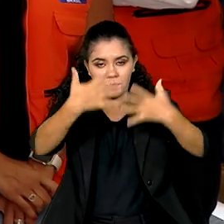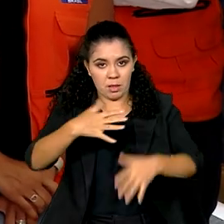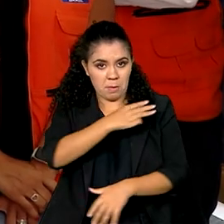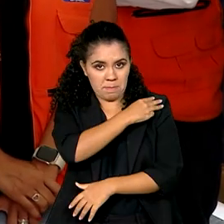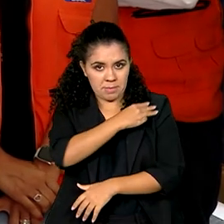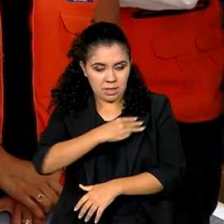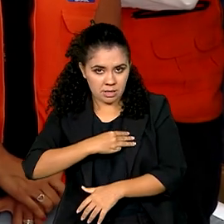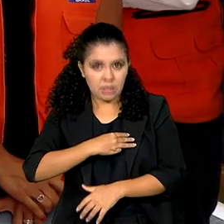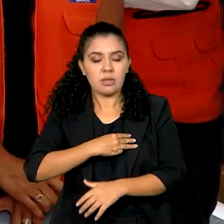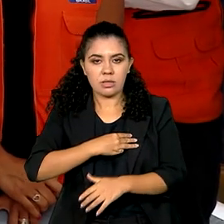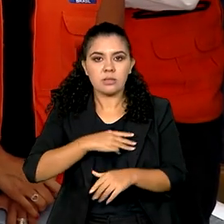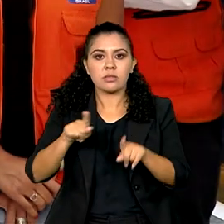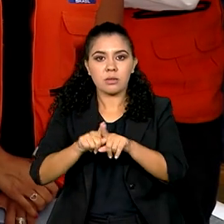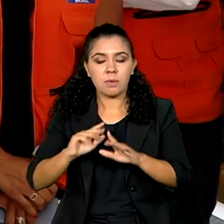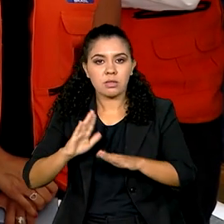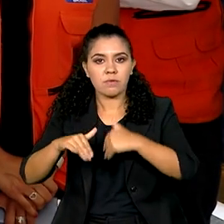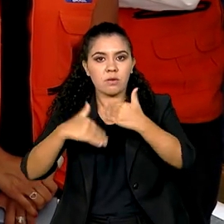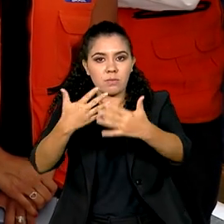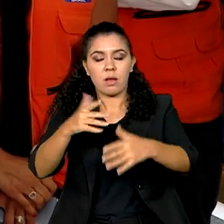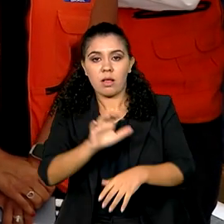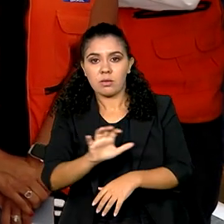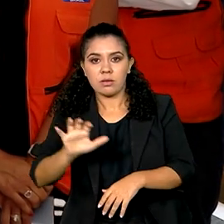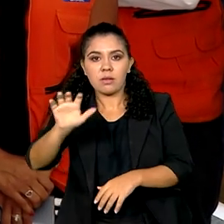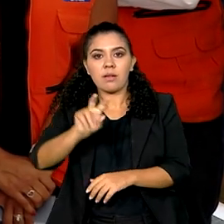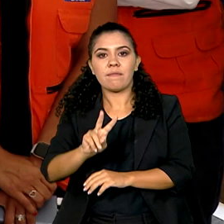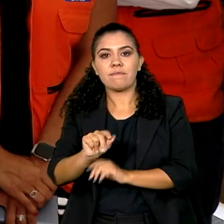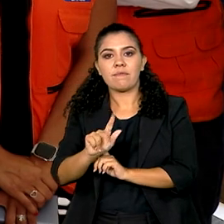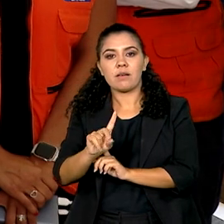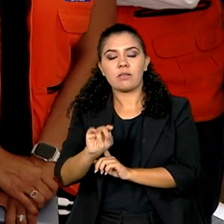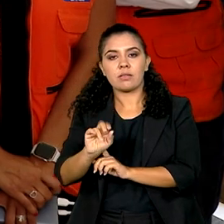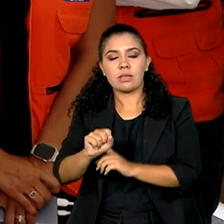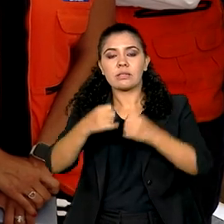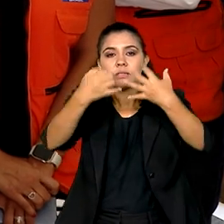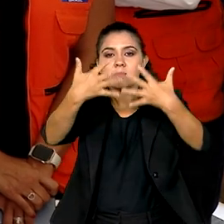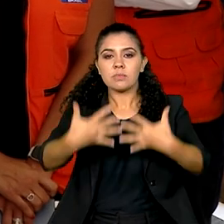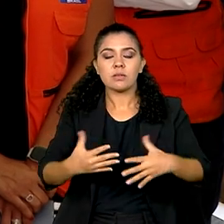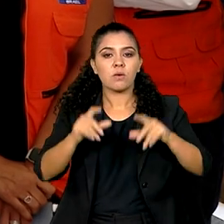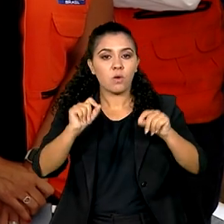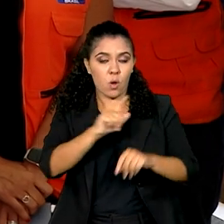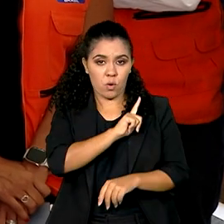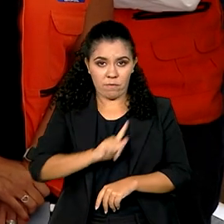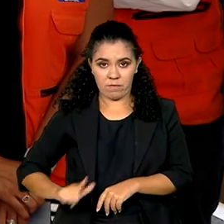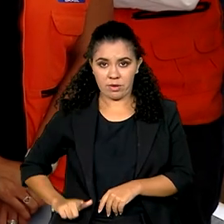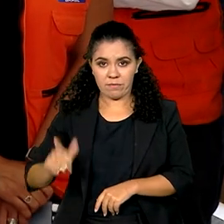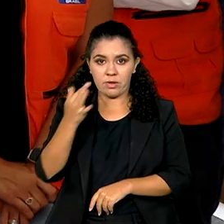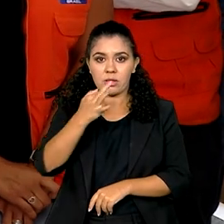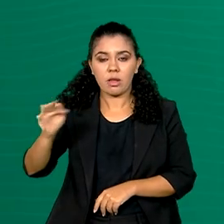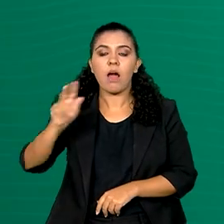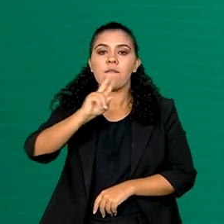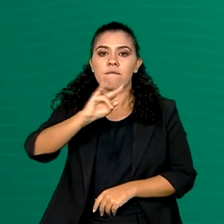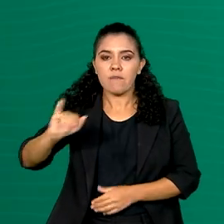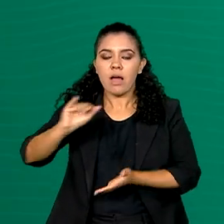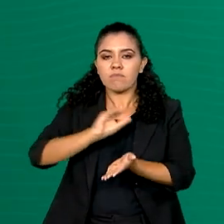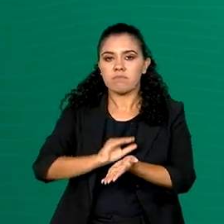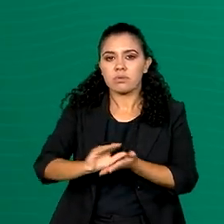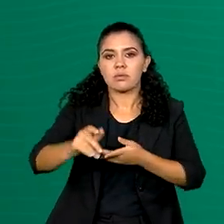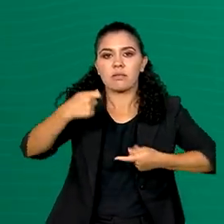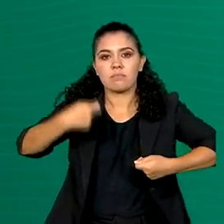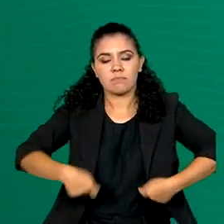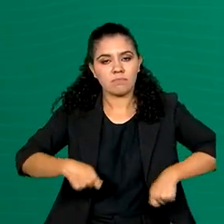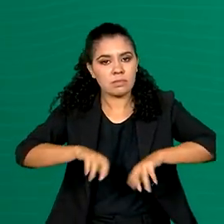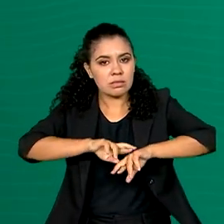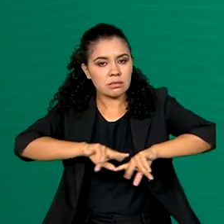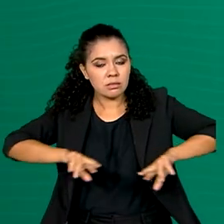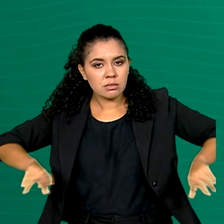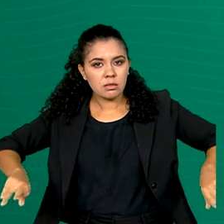Integração e do Desenvolvimento Regional, Valdez Góes, afirmou que o governo federal vai disponibilizar os recursos necessários, ainda que para isso